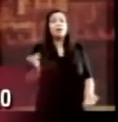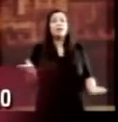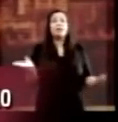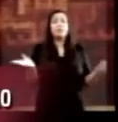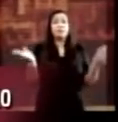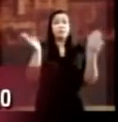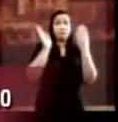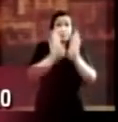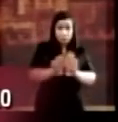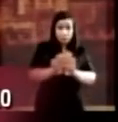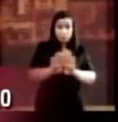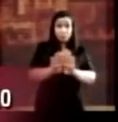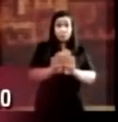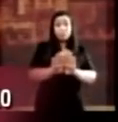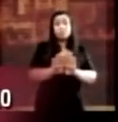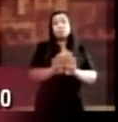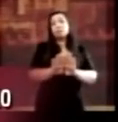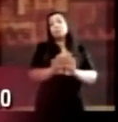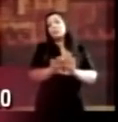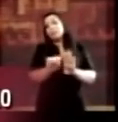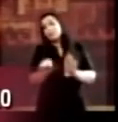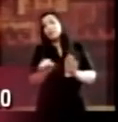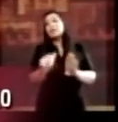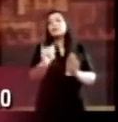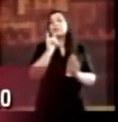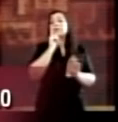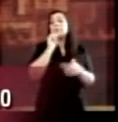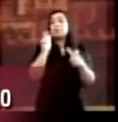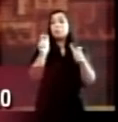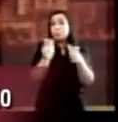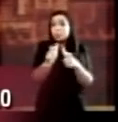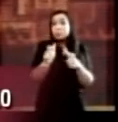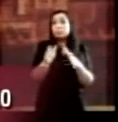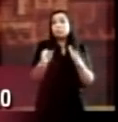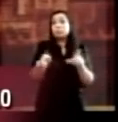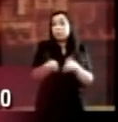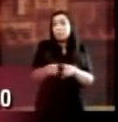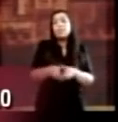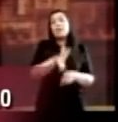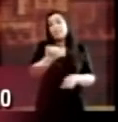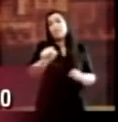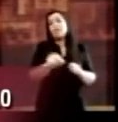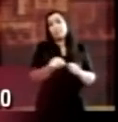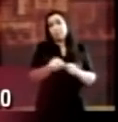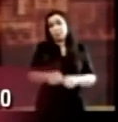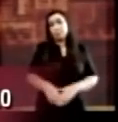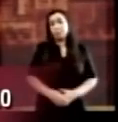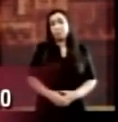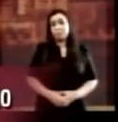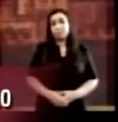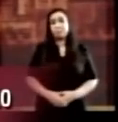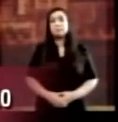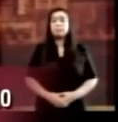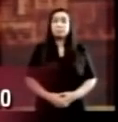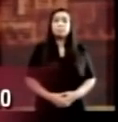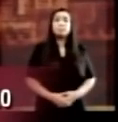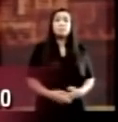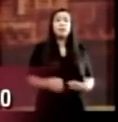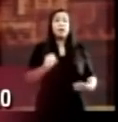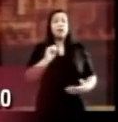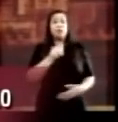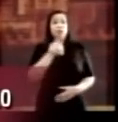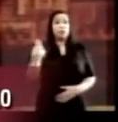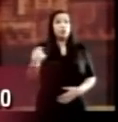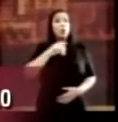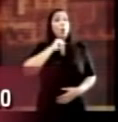fechar, se tiver que restringir mais, nós iremos restringir. Se vocês não